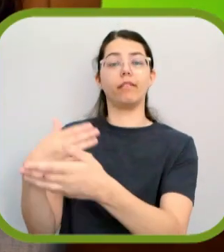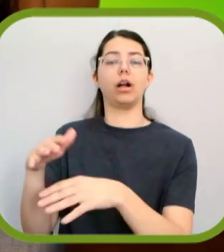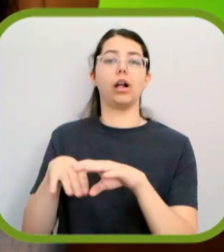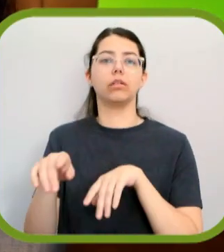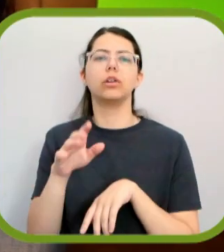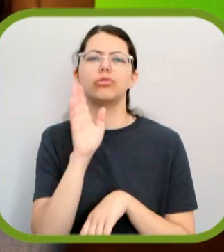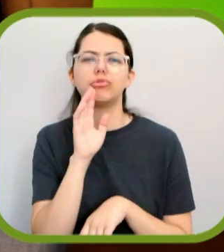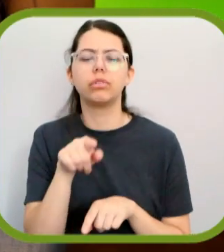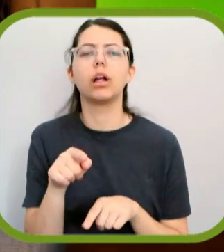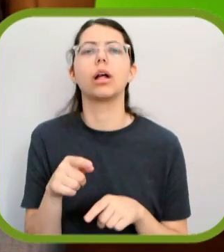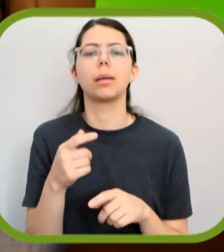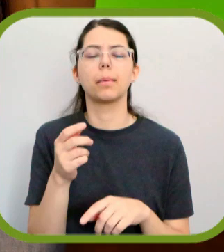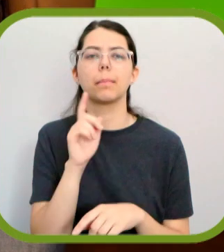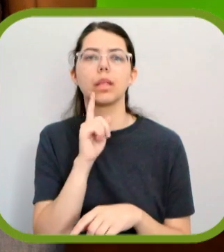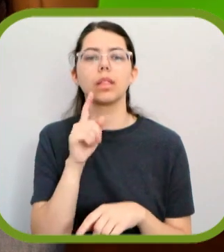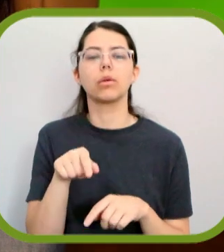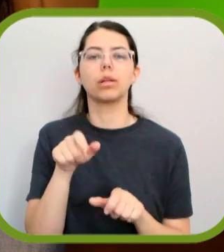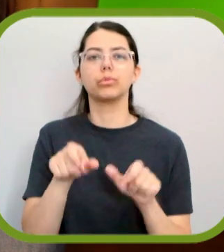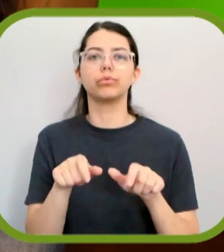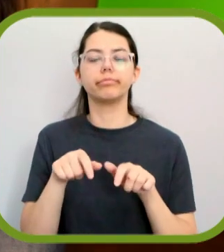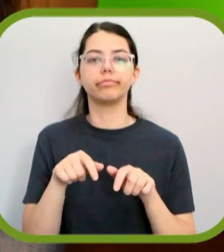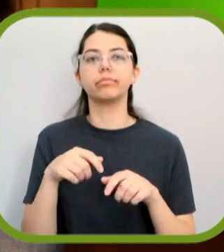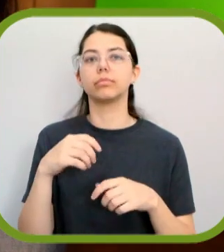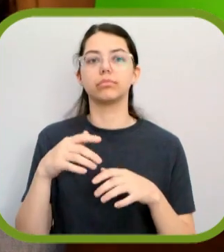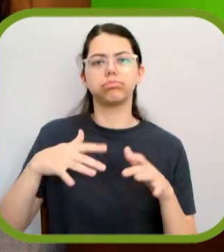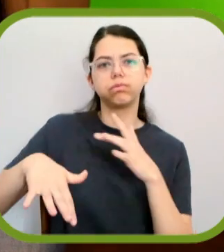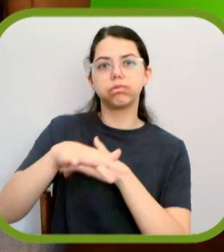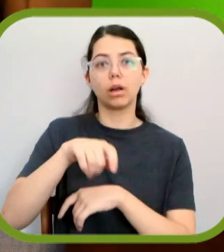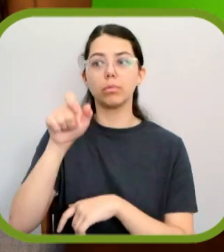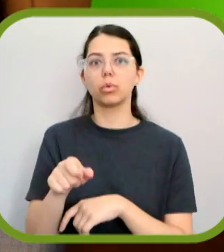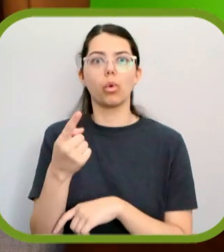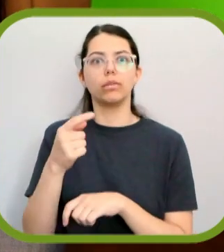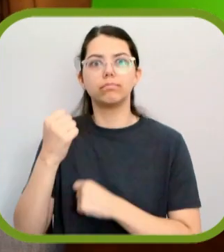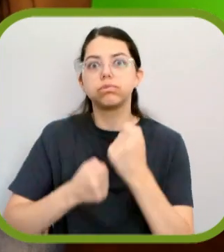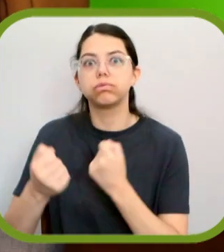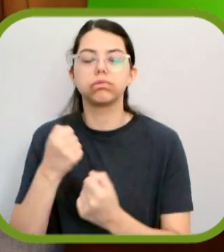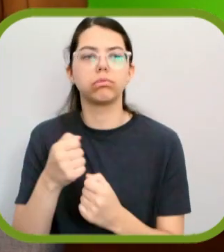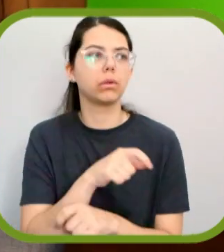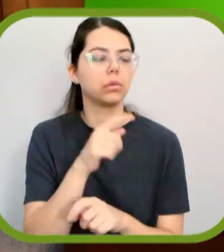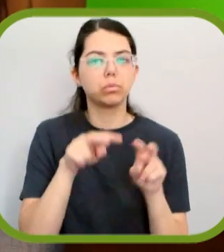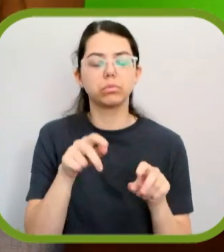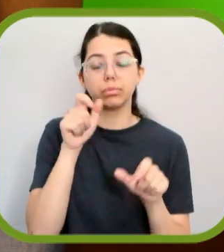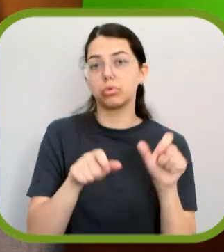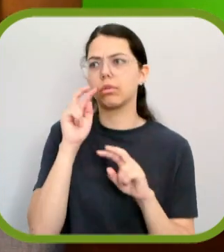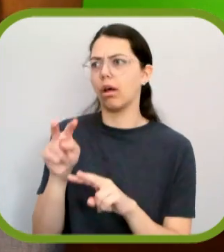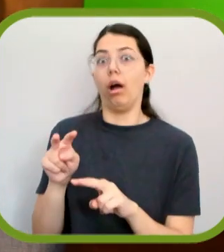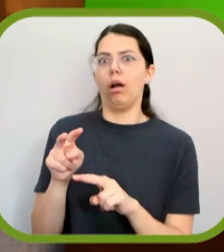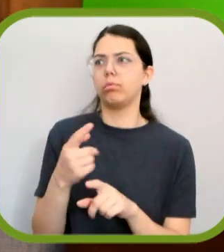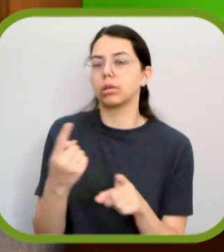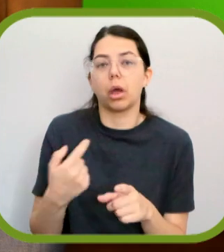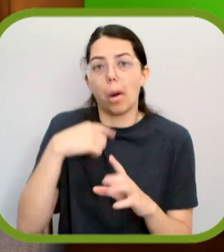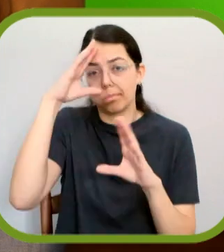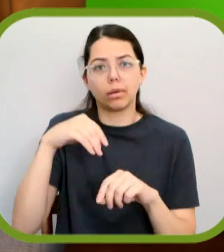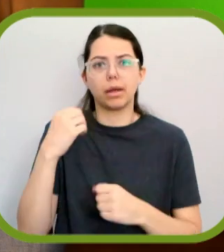toda a gente a fazer. Não sei se nunca viram aquele sketch de do nada uma pessoa numa multidão começa a correr e as pessoas não sabem o que é que está a passar e começam a correr também. É